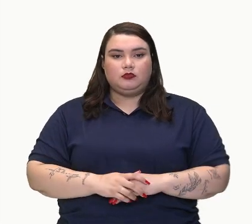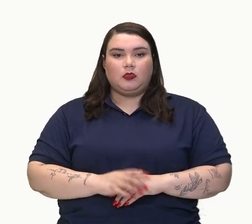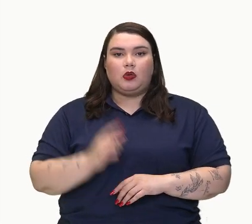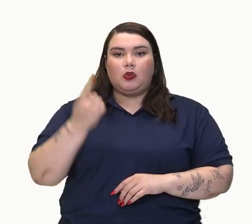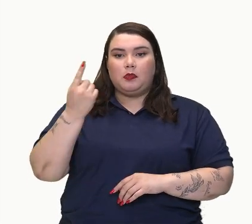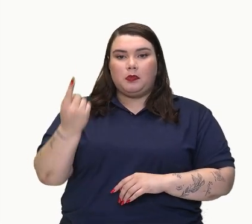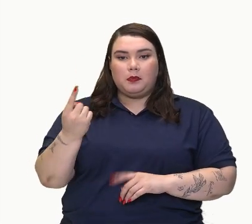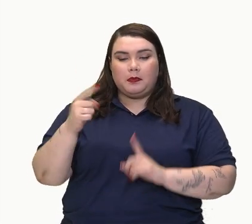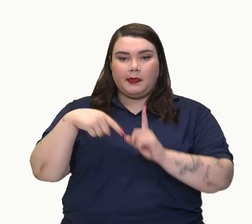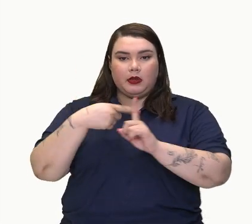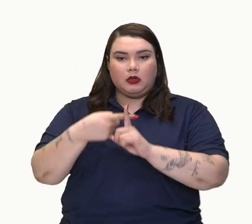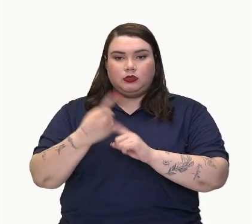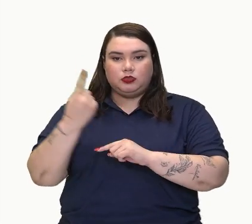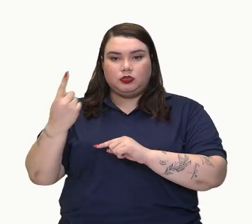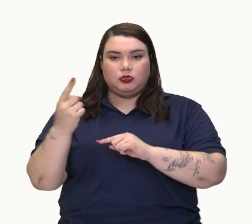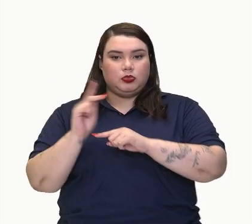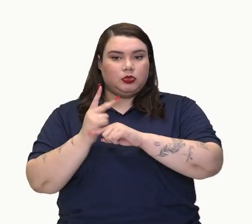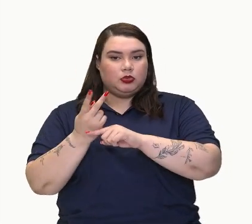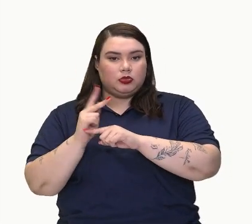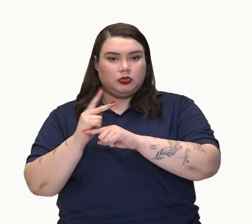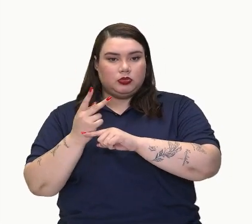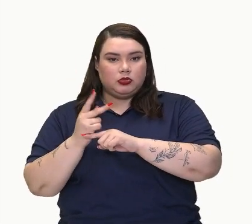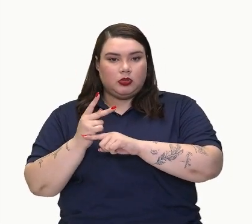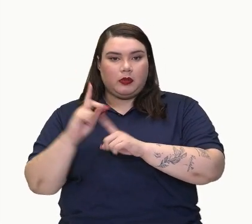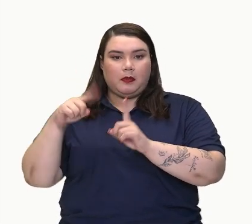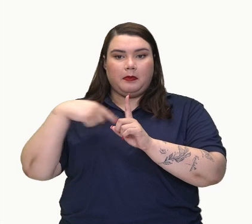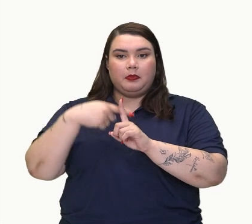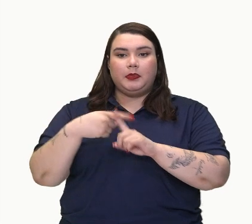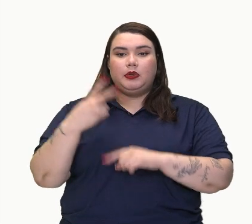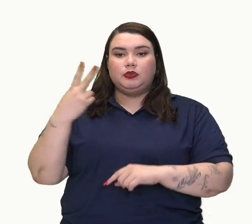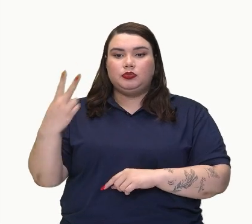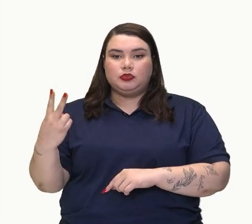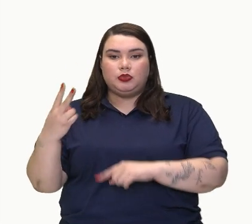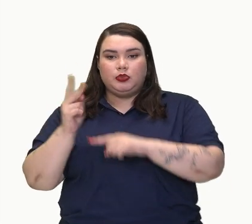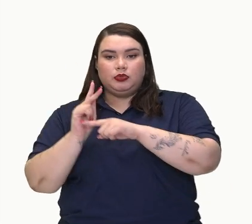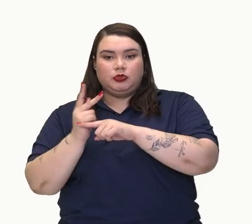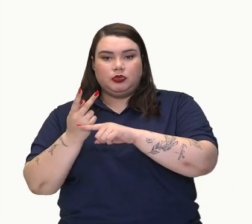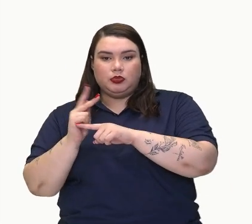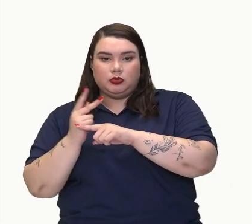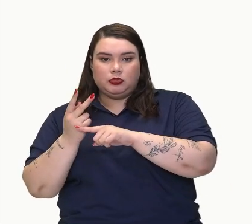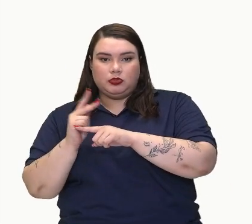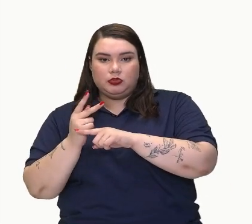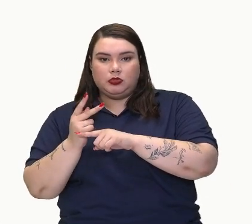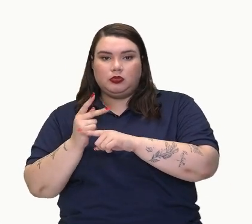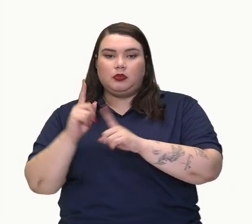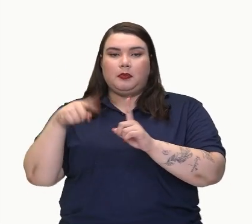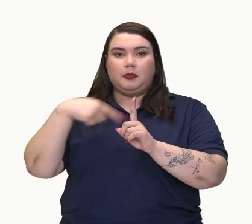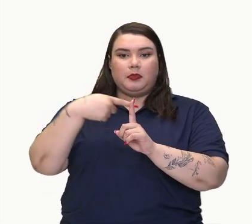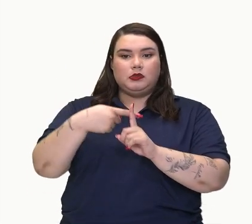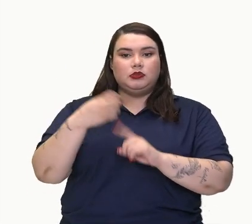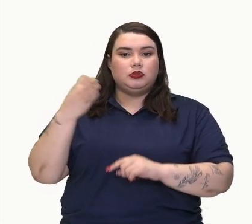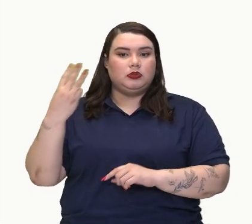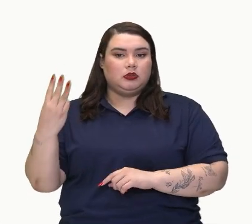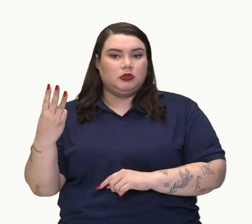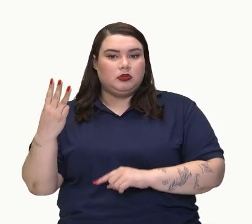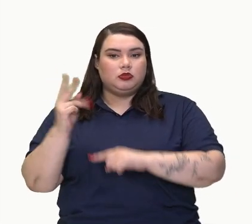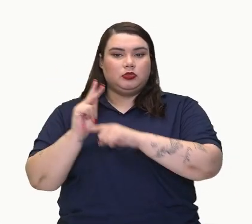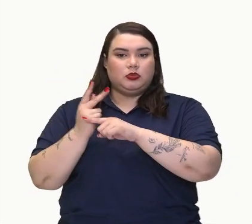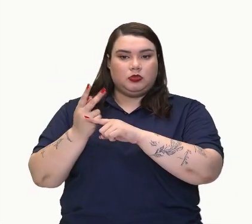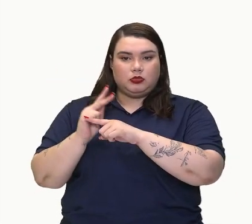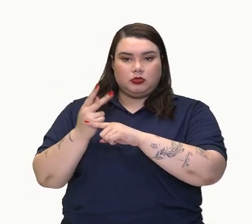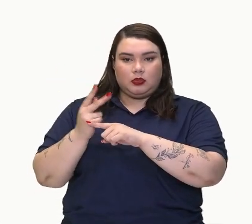um hidrogênio. Aqui 2 hidrogênios. E aqui 3 hidrogênios,